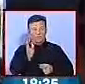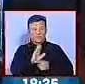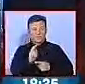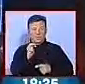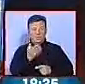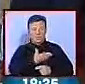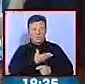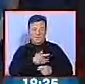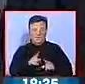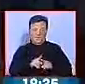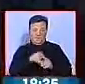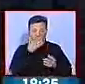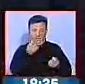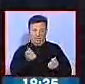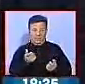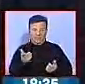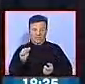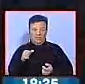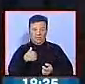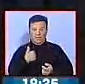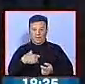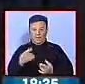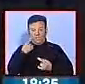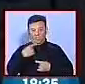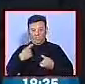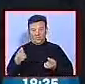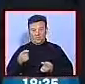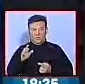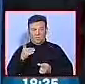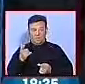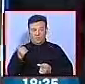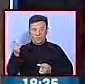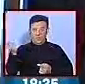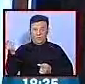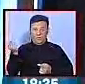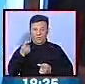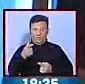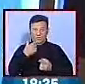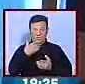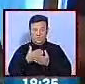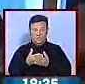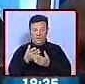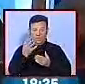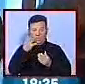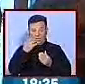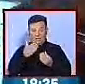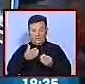não é? E portanto eu estava-lhes a mostrar que quando a luz polarizada atravessa um